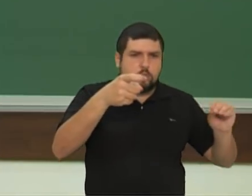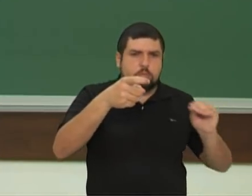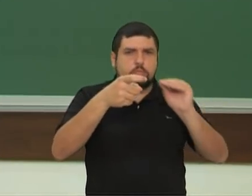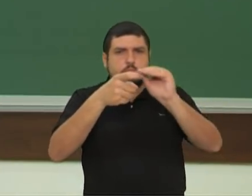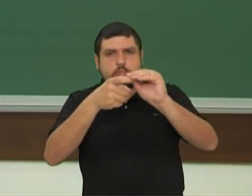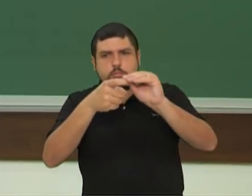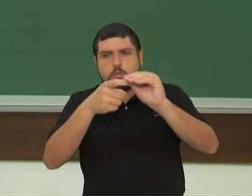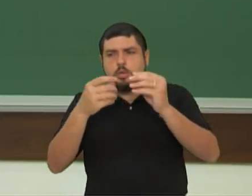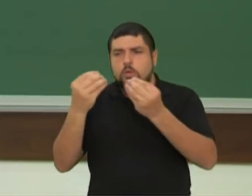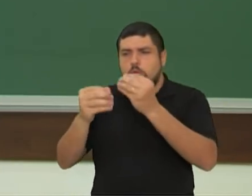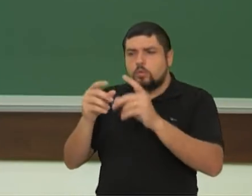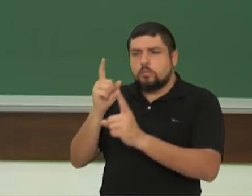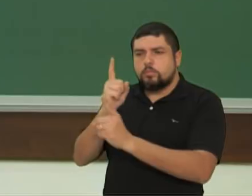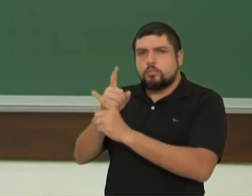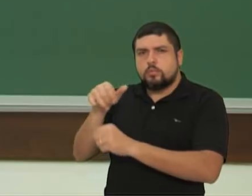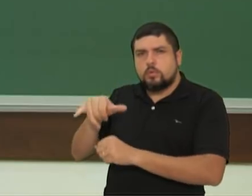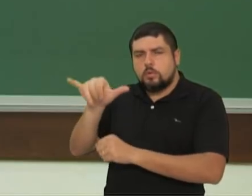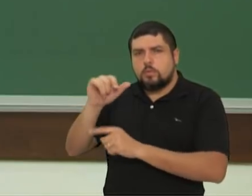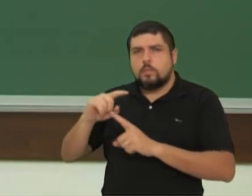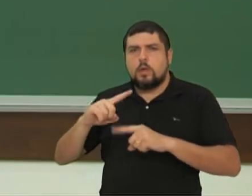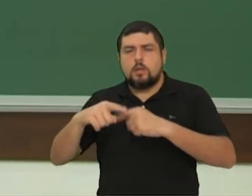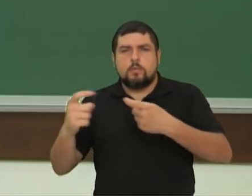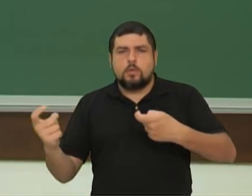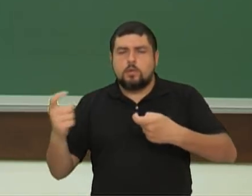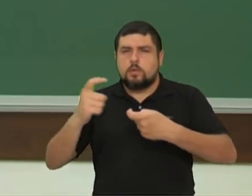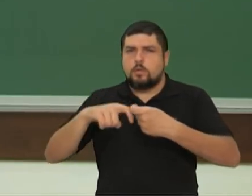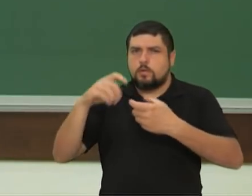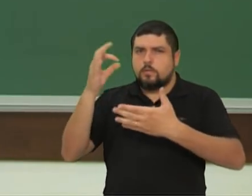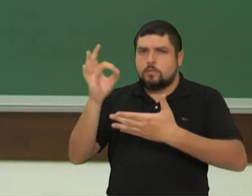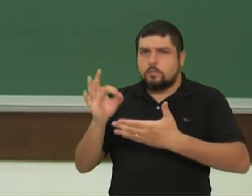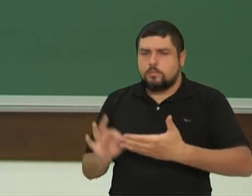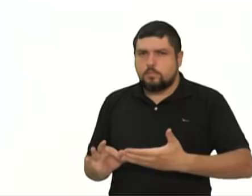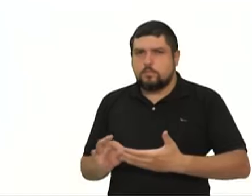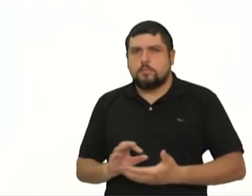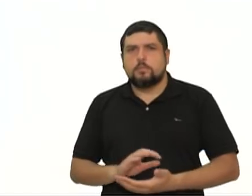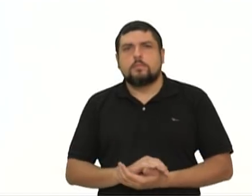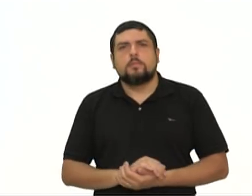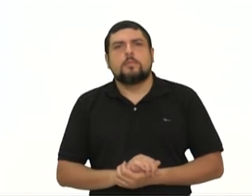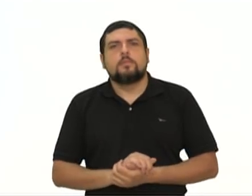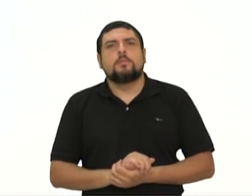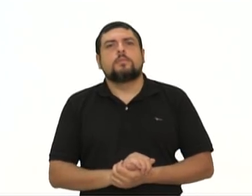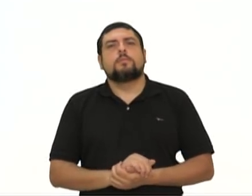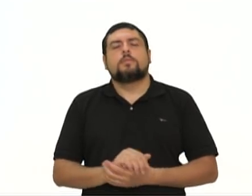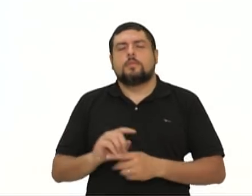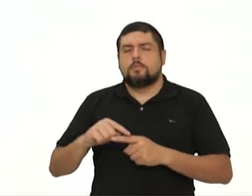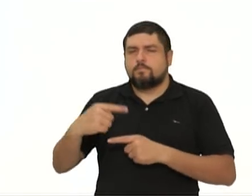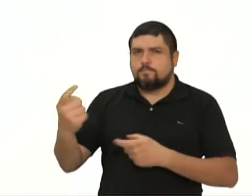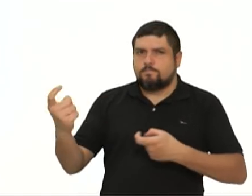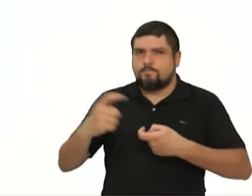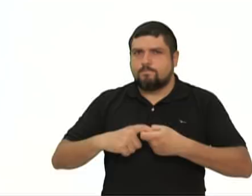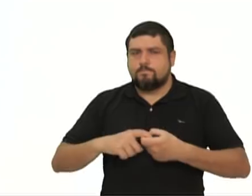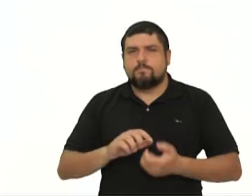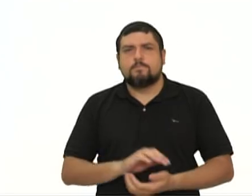y, e a gente volta dando sequência à nossa construção gráfica. Até daqui a pouco.